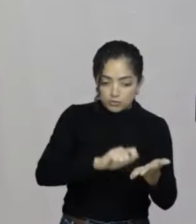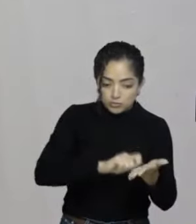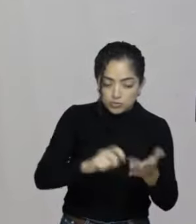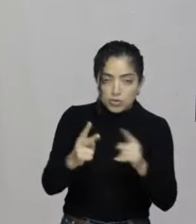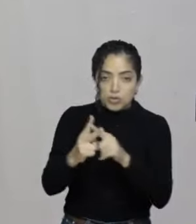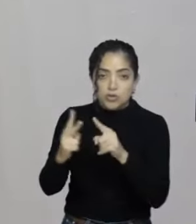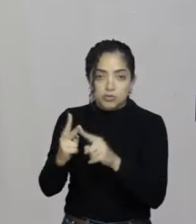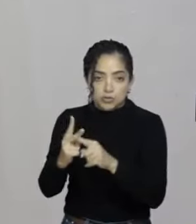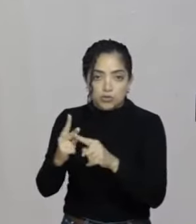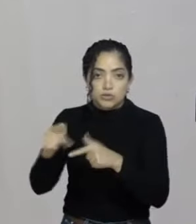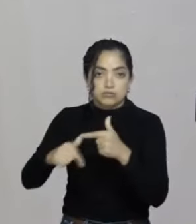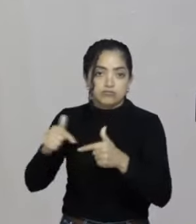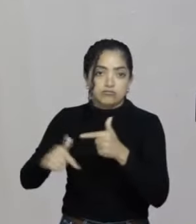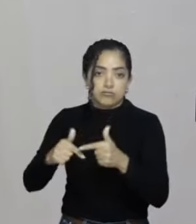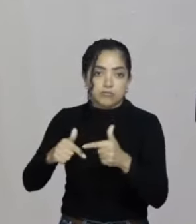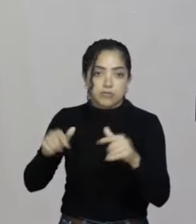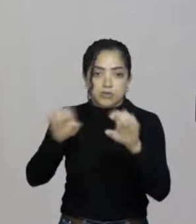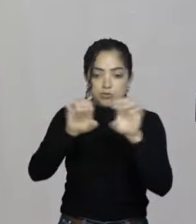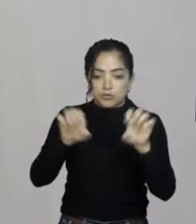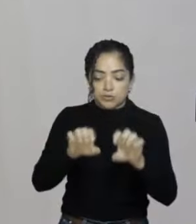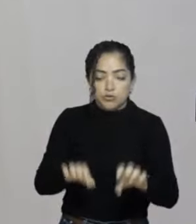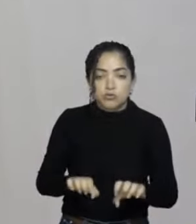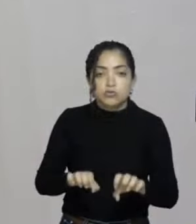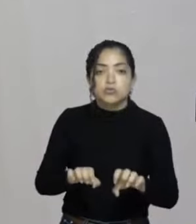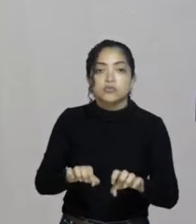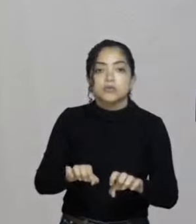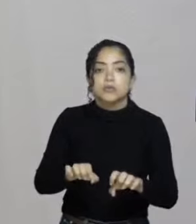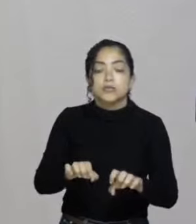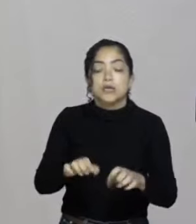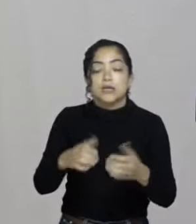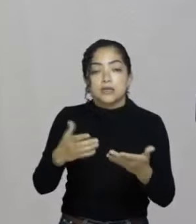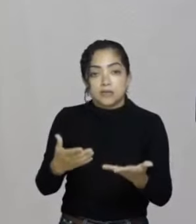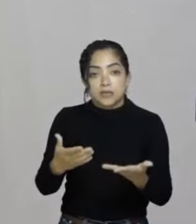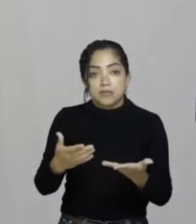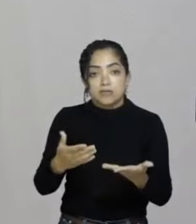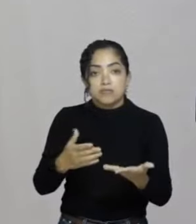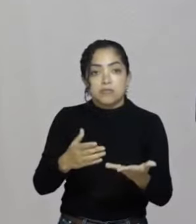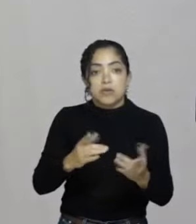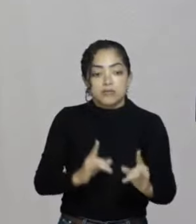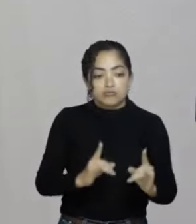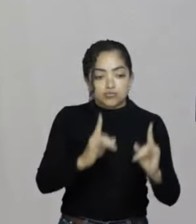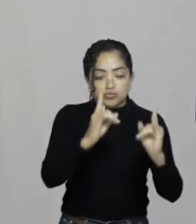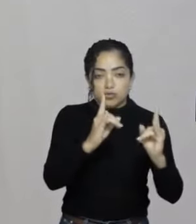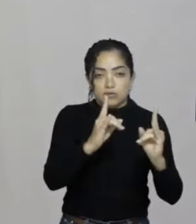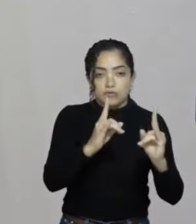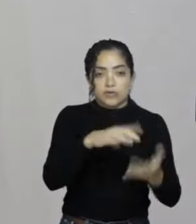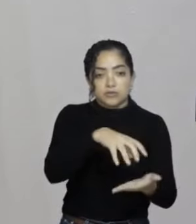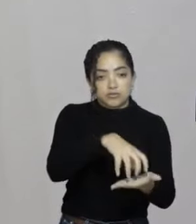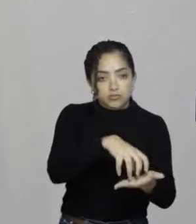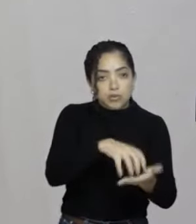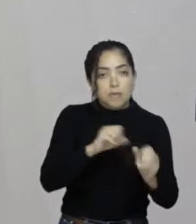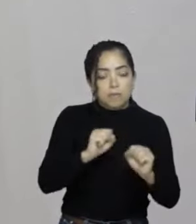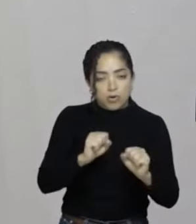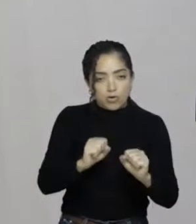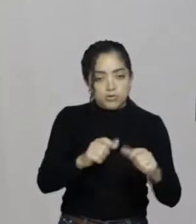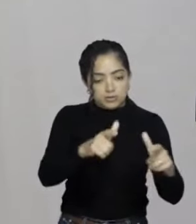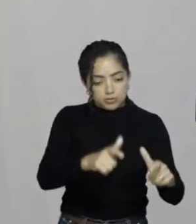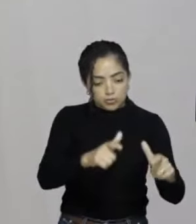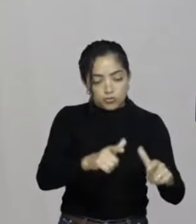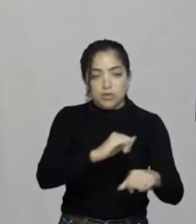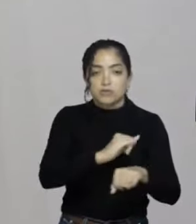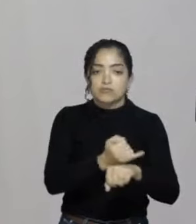né então não é uma grande estrutura para iniciar esses trabalhos e a estrutura física pode ser Inclusive a Regional lá de Joinville mesmo Regional